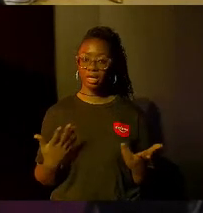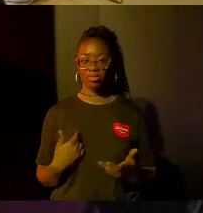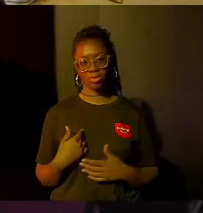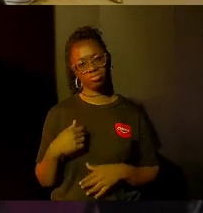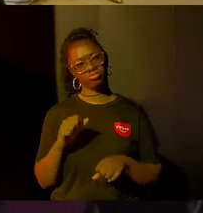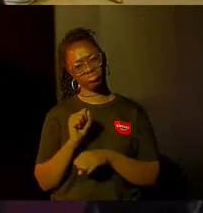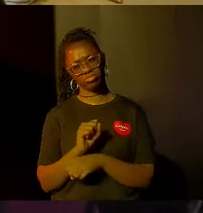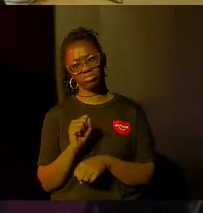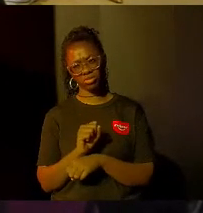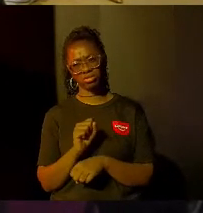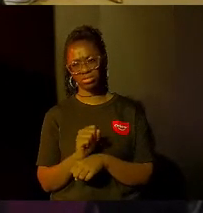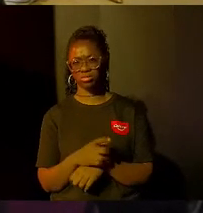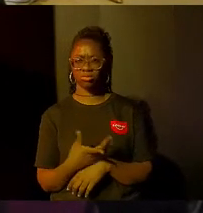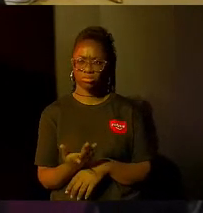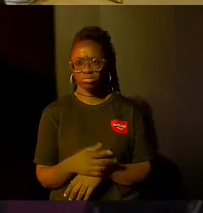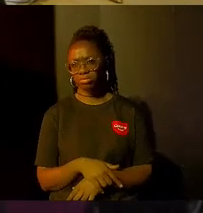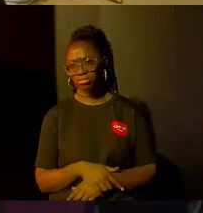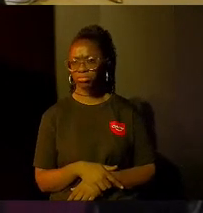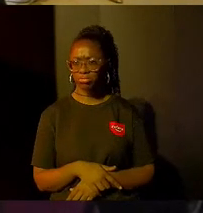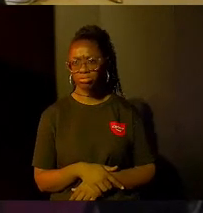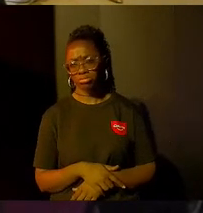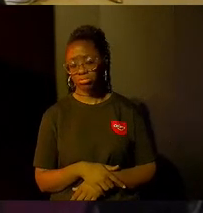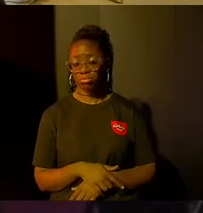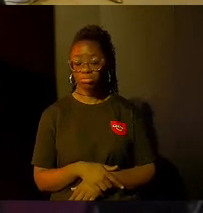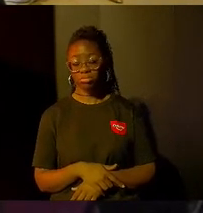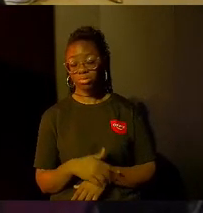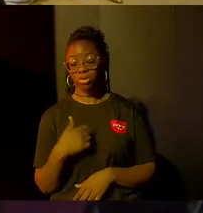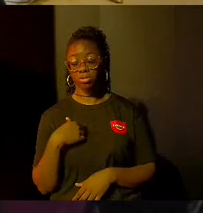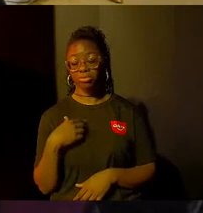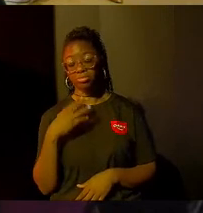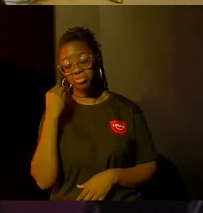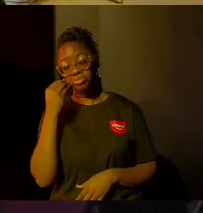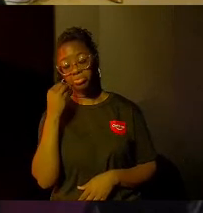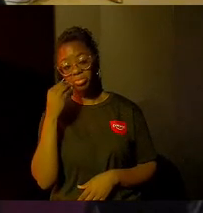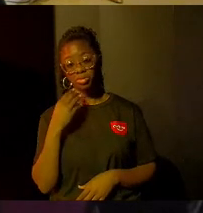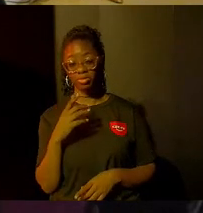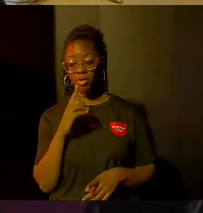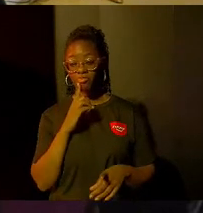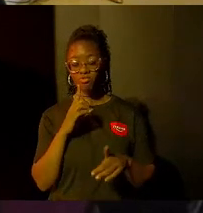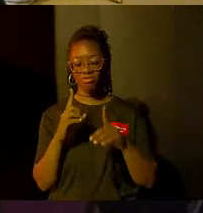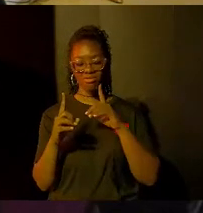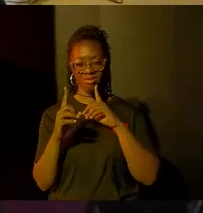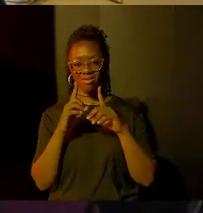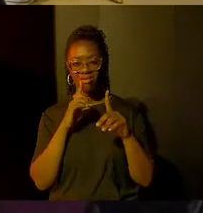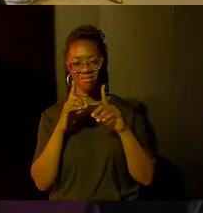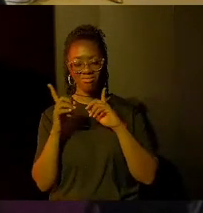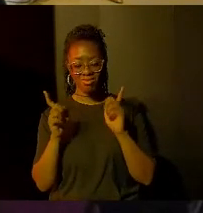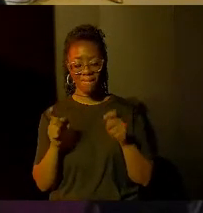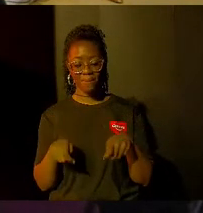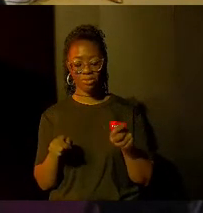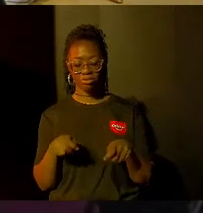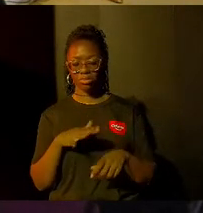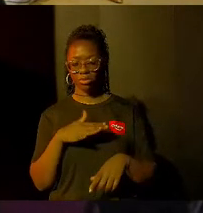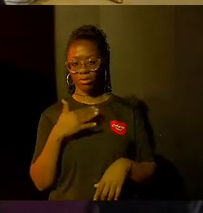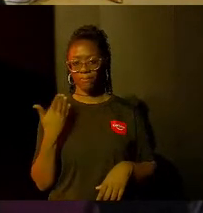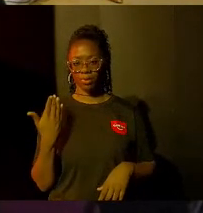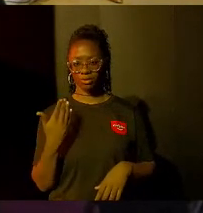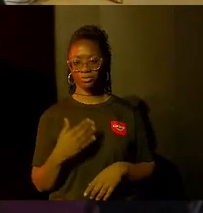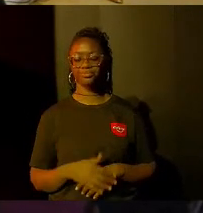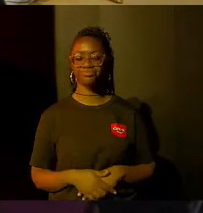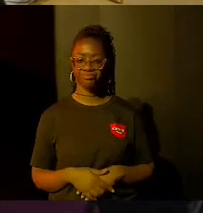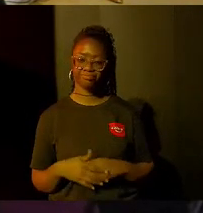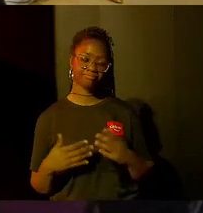experiência de dialogar com a minha morte com a minha possibilidade e morte